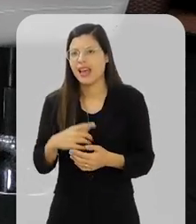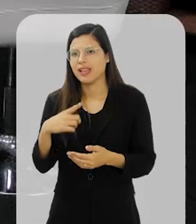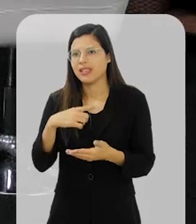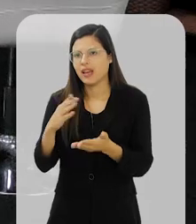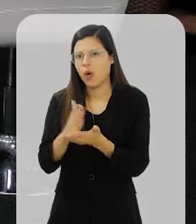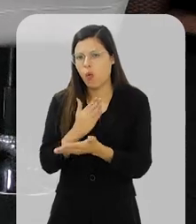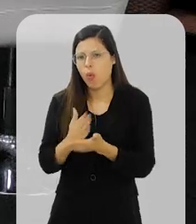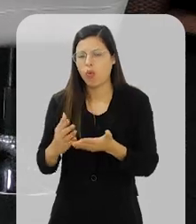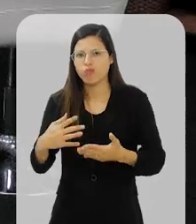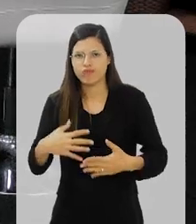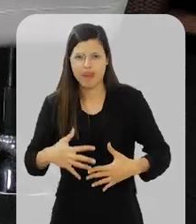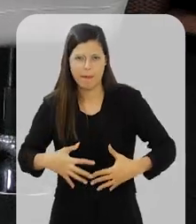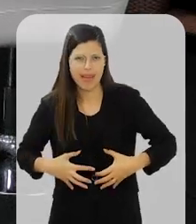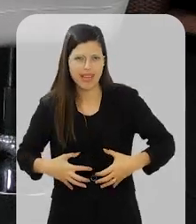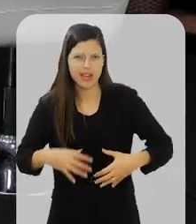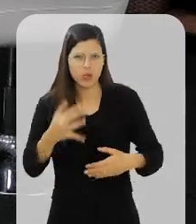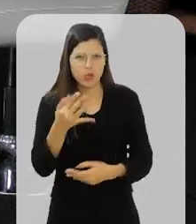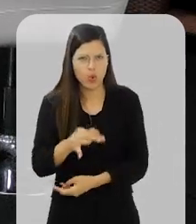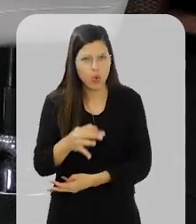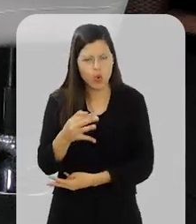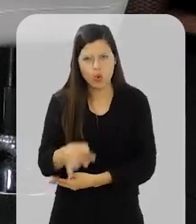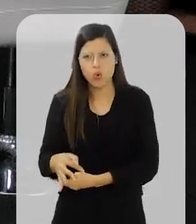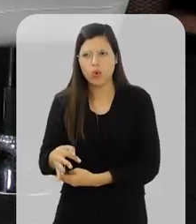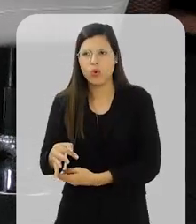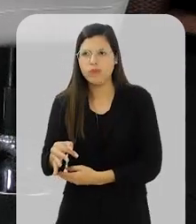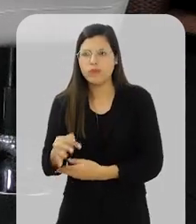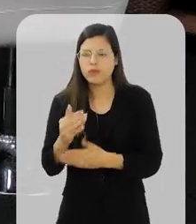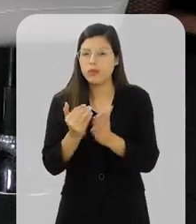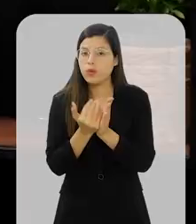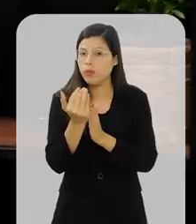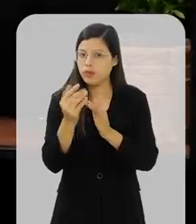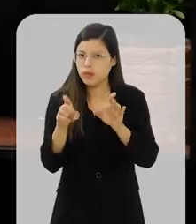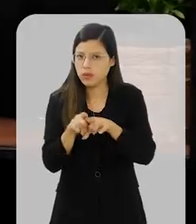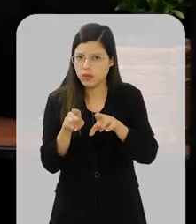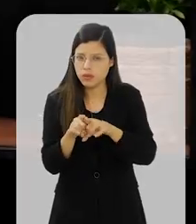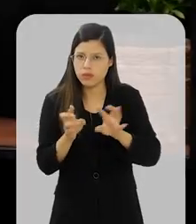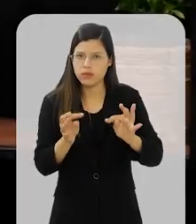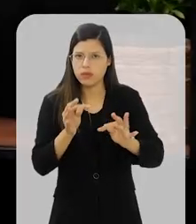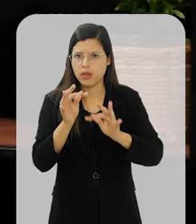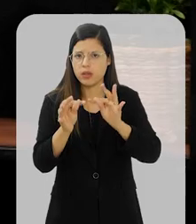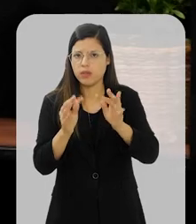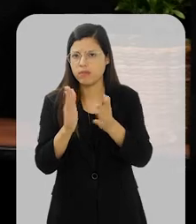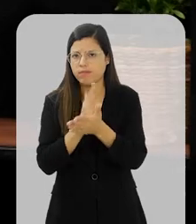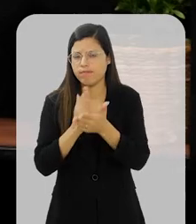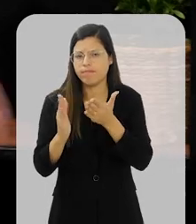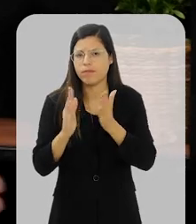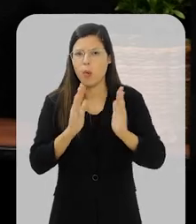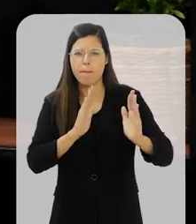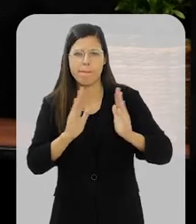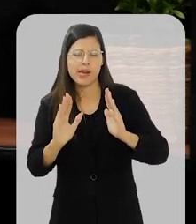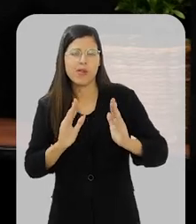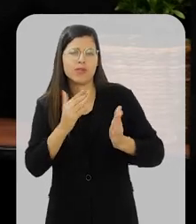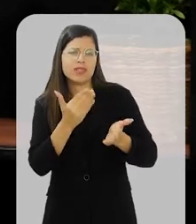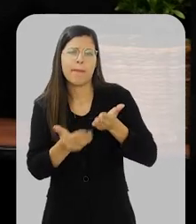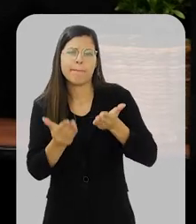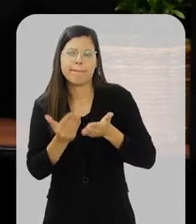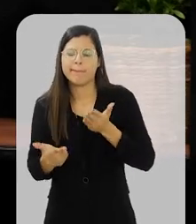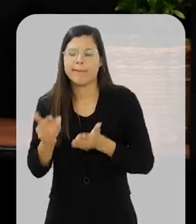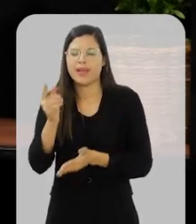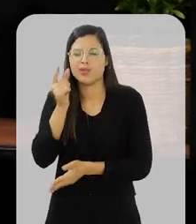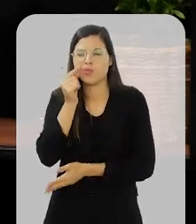alguns efeitos gastrointestinais que podem acontecer. Às vezes ali você pode ter no início do tratamento, às vezes um período de